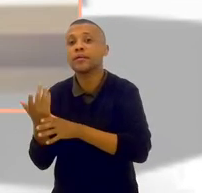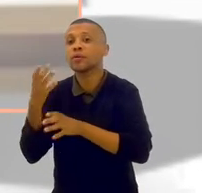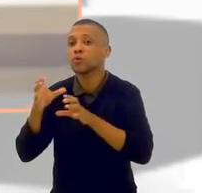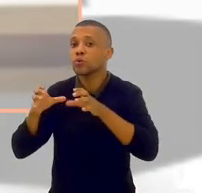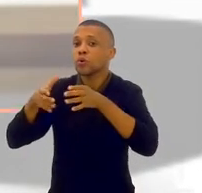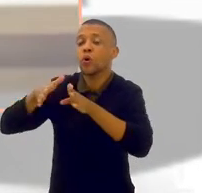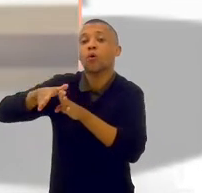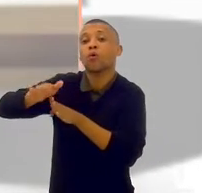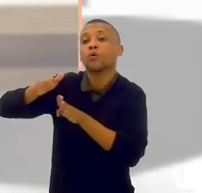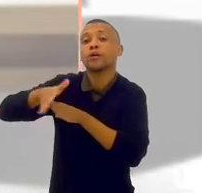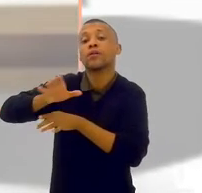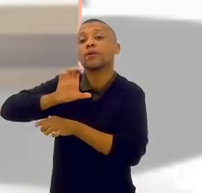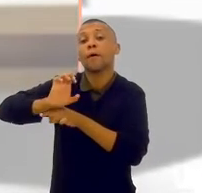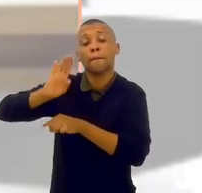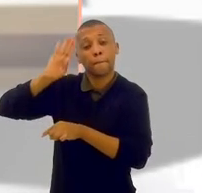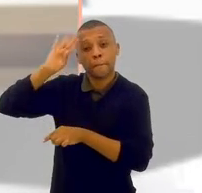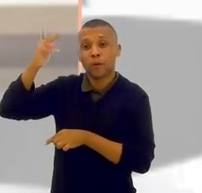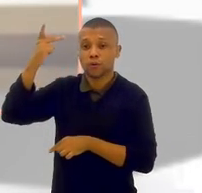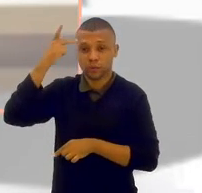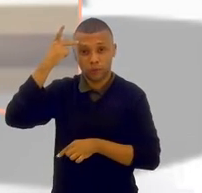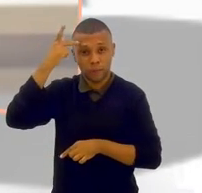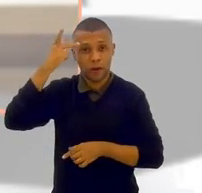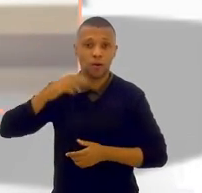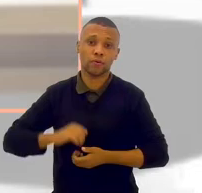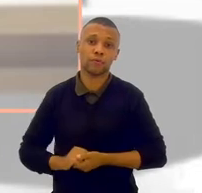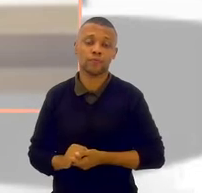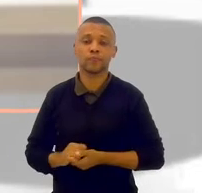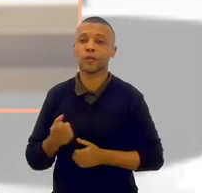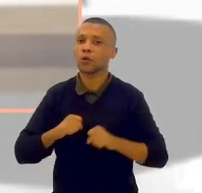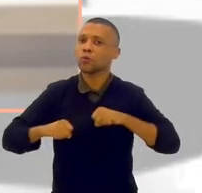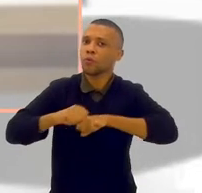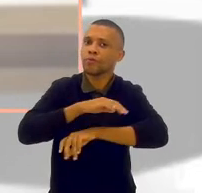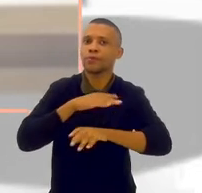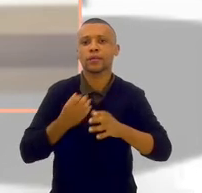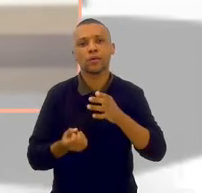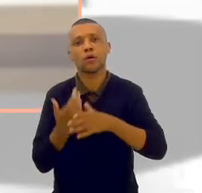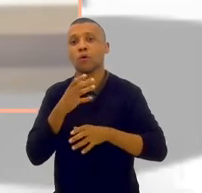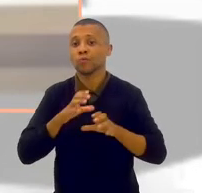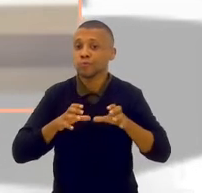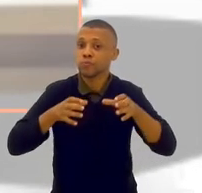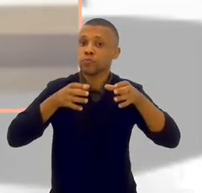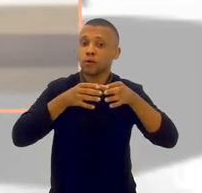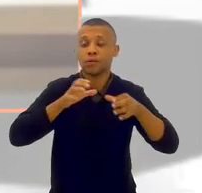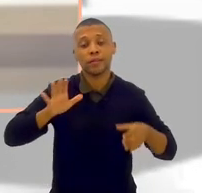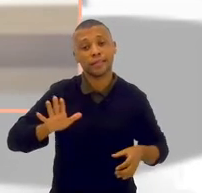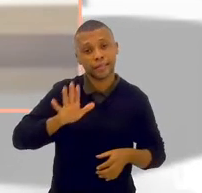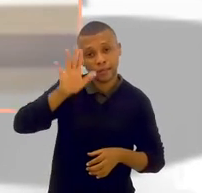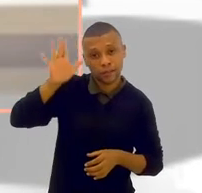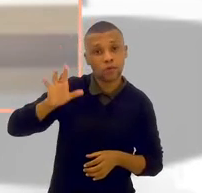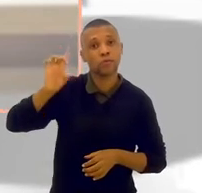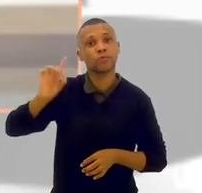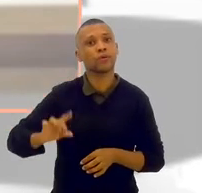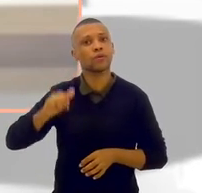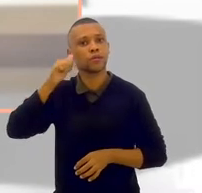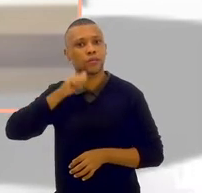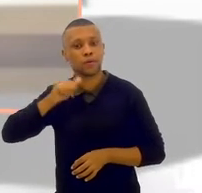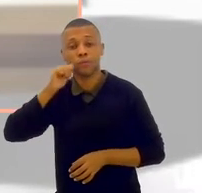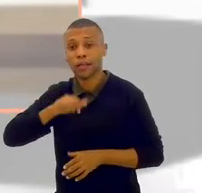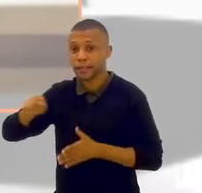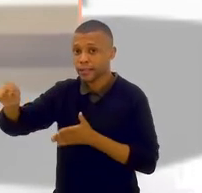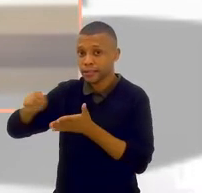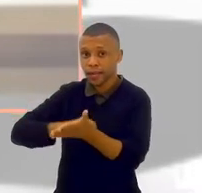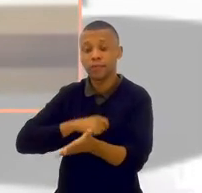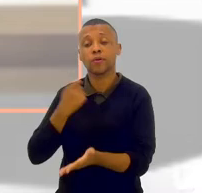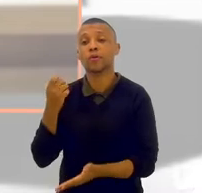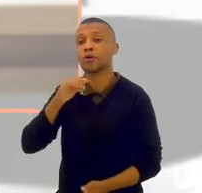conselhos estaduais, principalmente o de São Paulo, e do movimento que criou o Conselho Nacional dos Direitos das Mulheres, que era assinado pelo